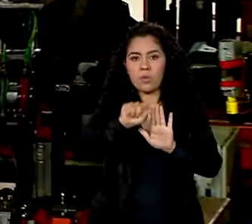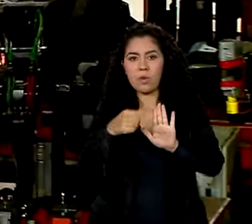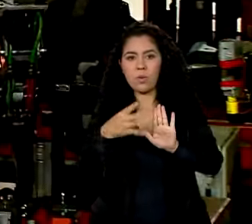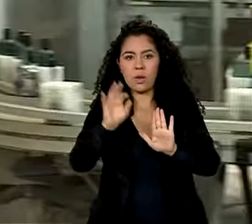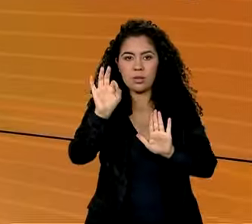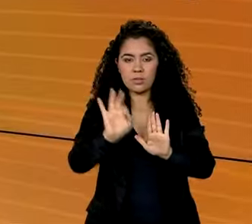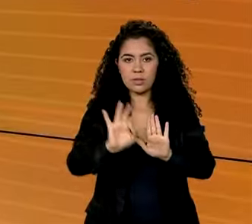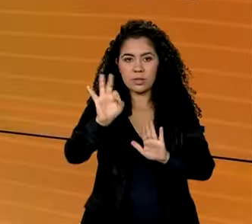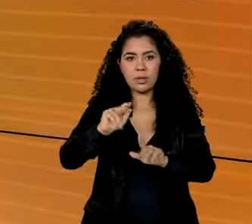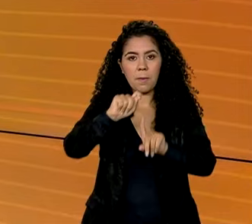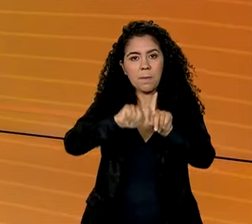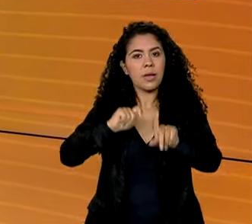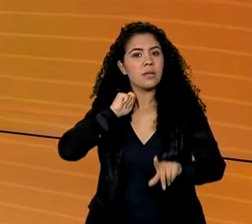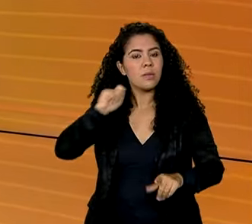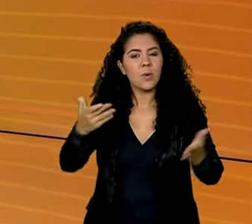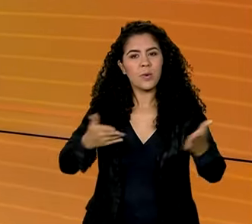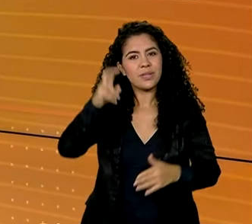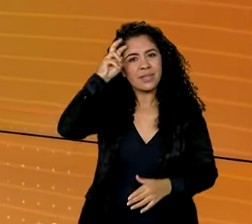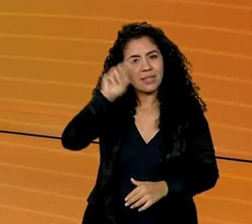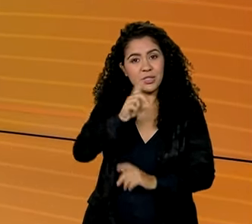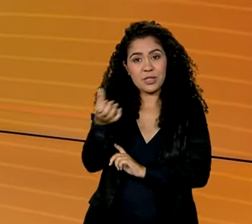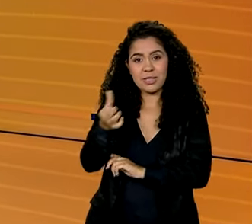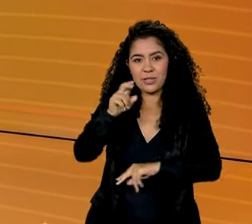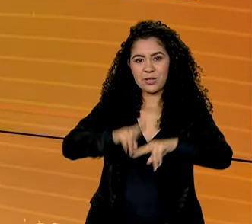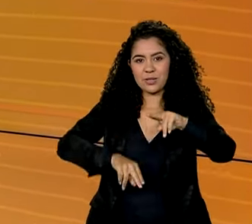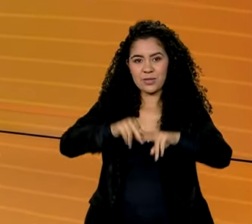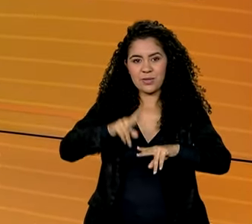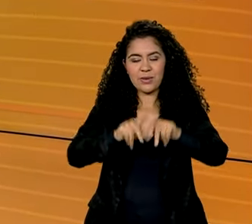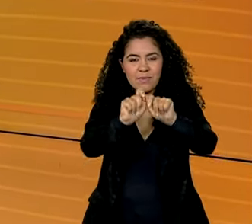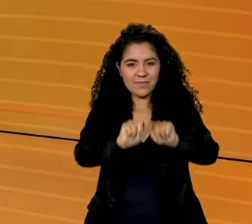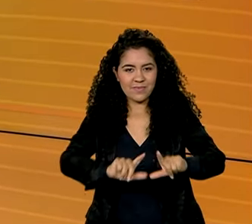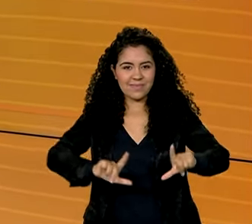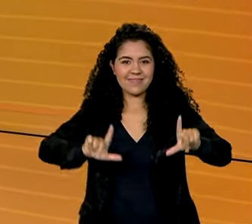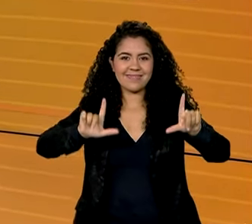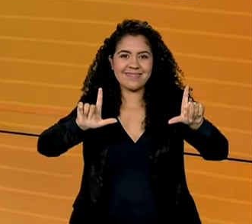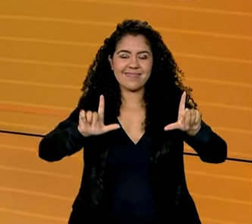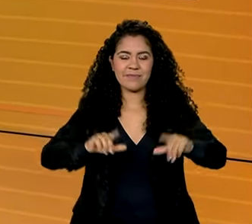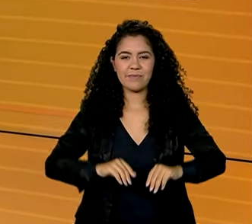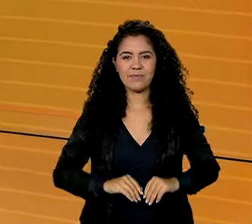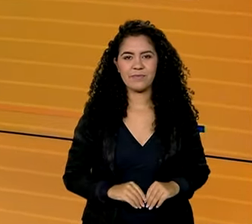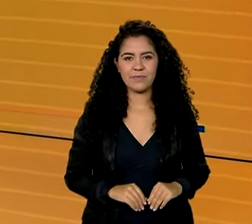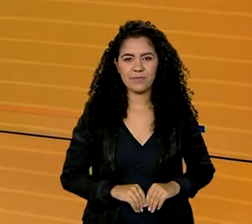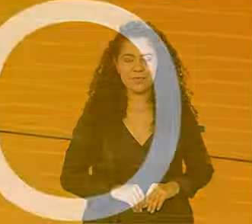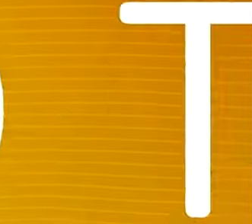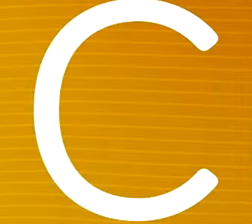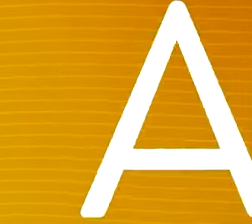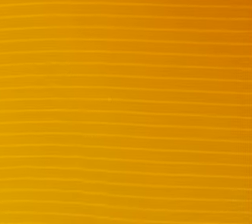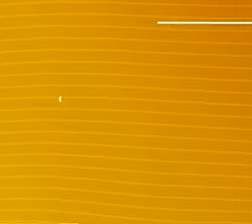em abril. Quinta-feira, 6 de junho, o Brasil em Dia começa agora.